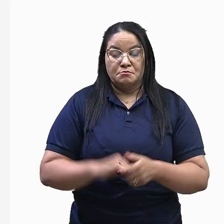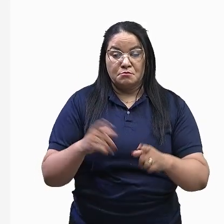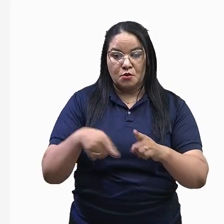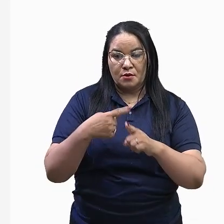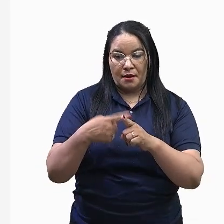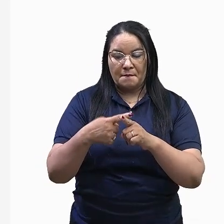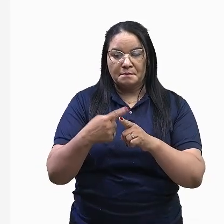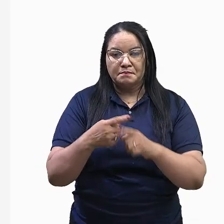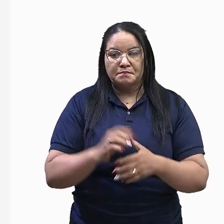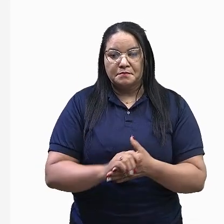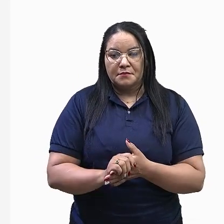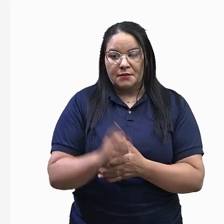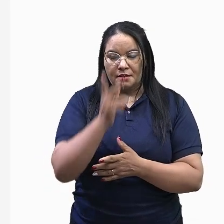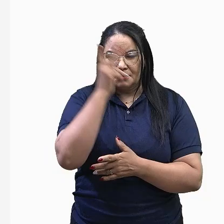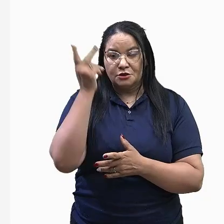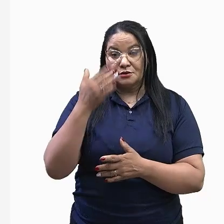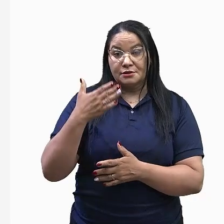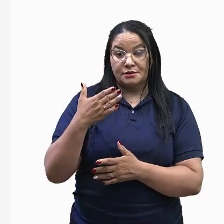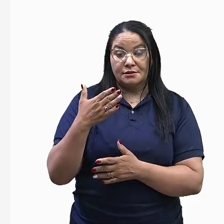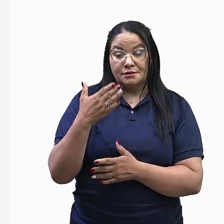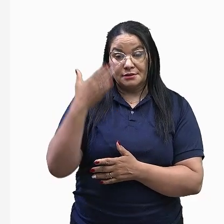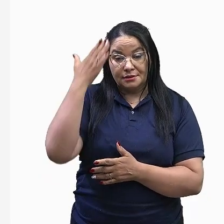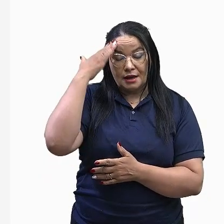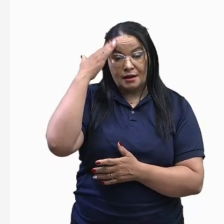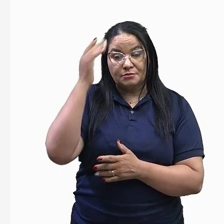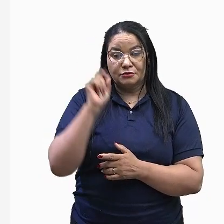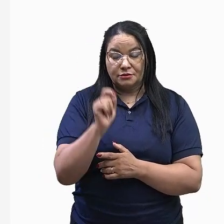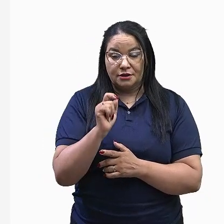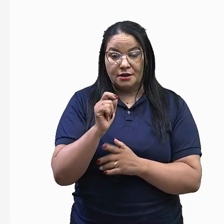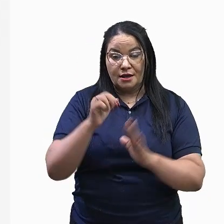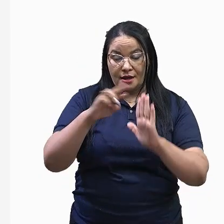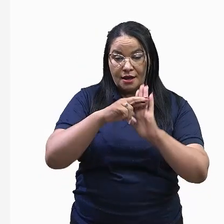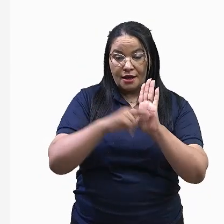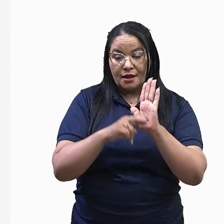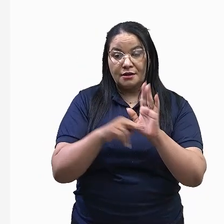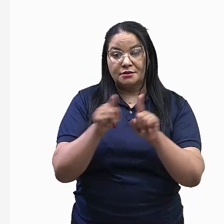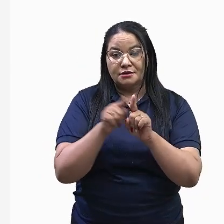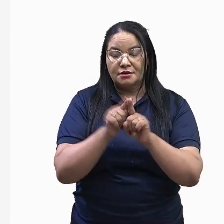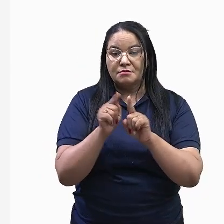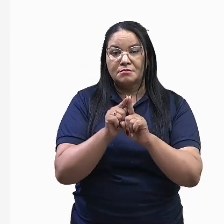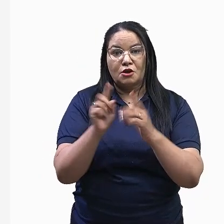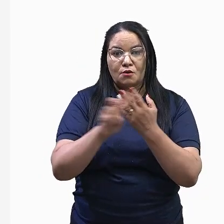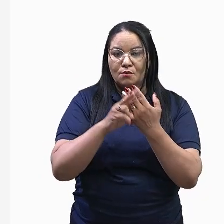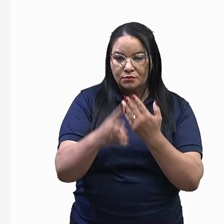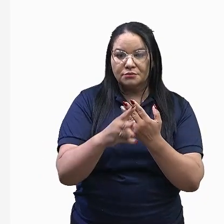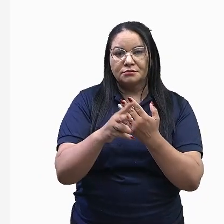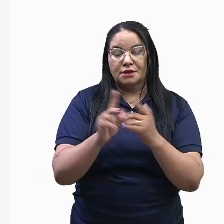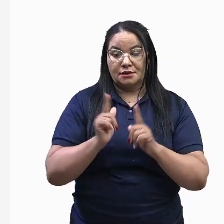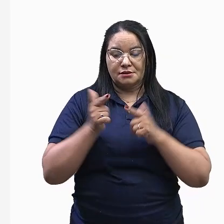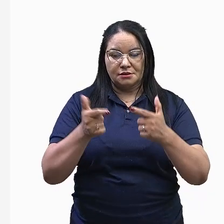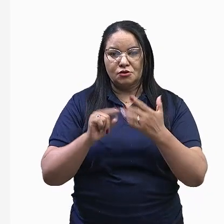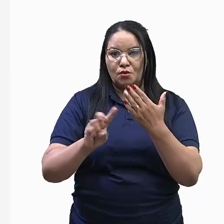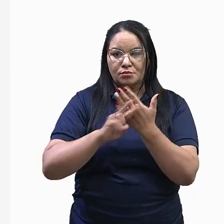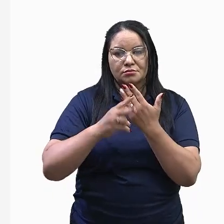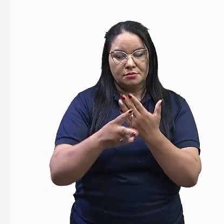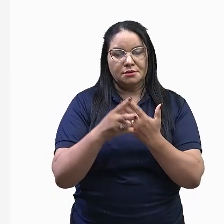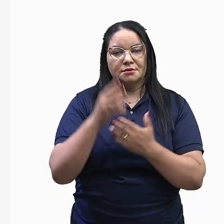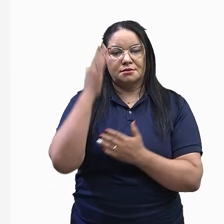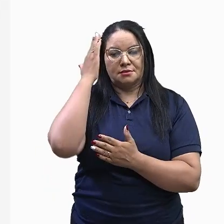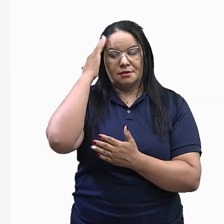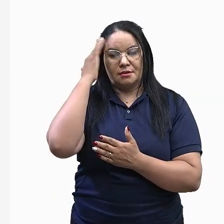pessoas sabem quais são as regras e as consequências de suas ações. Ou seja, essa